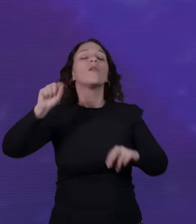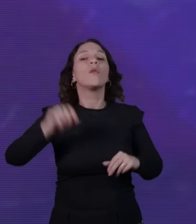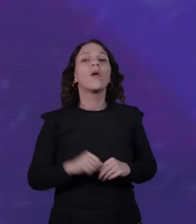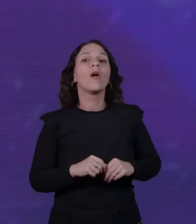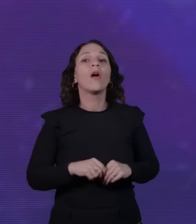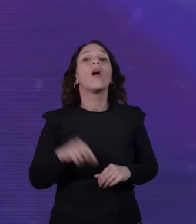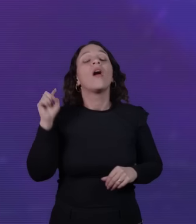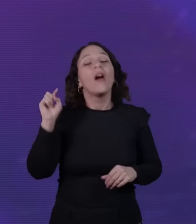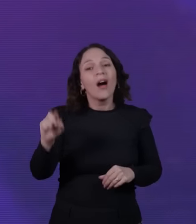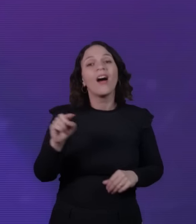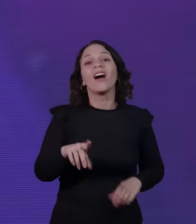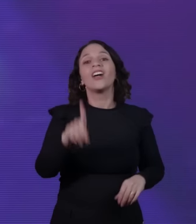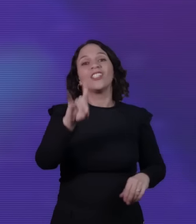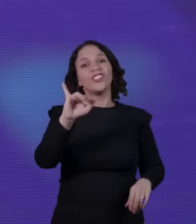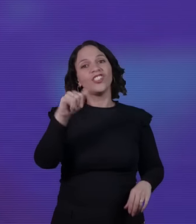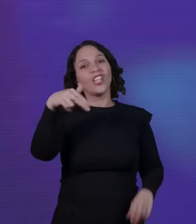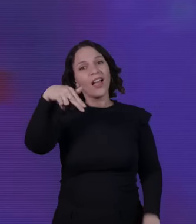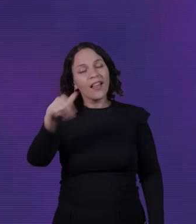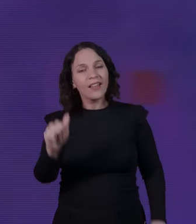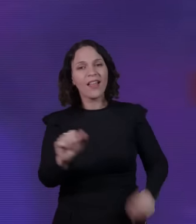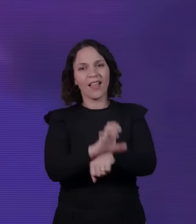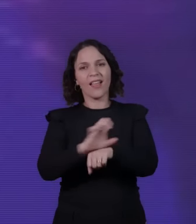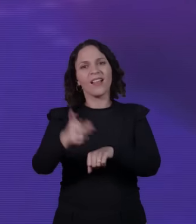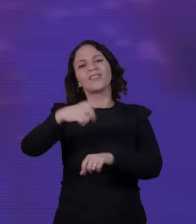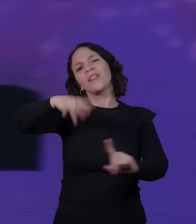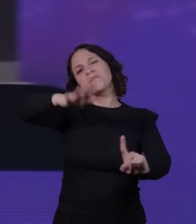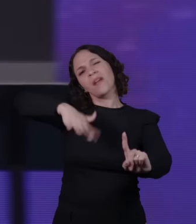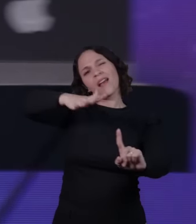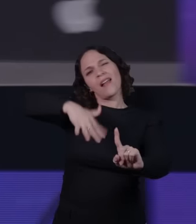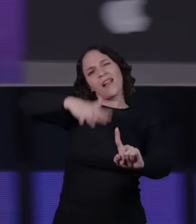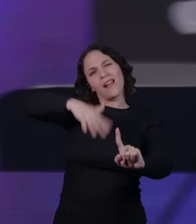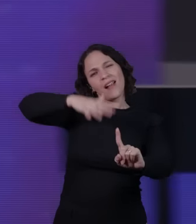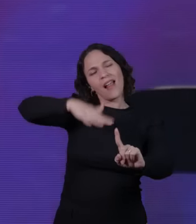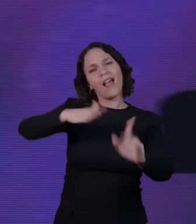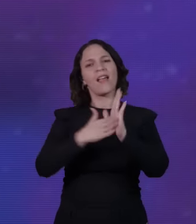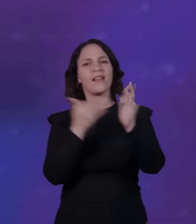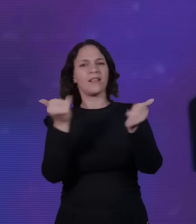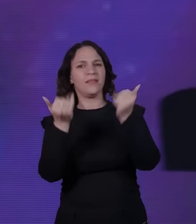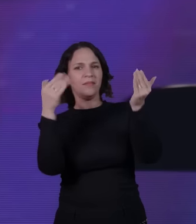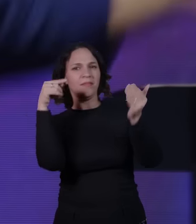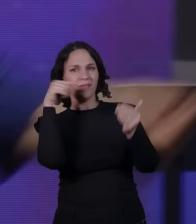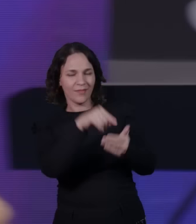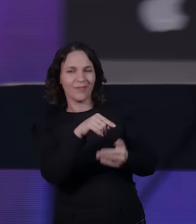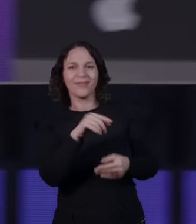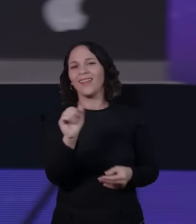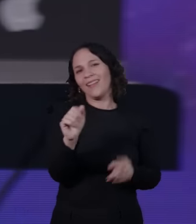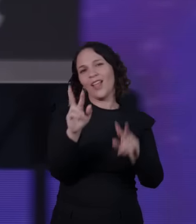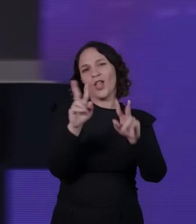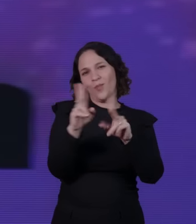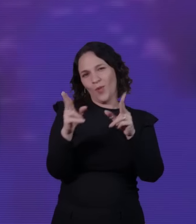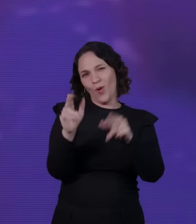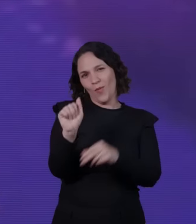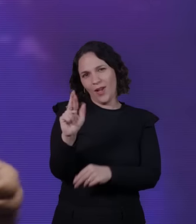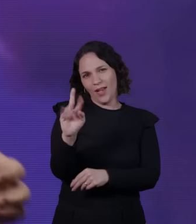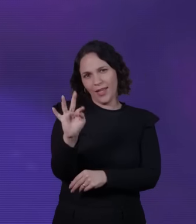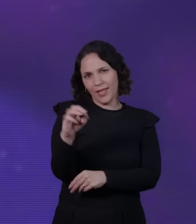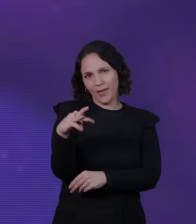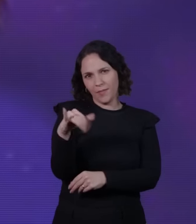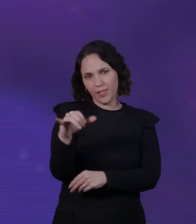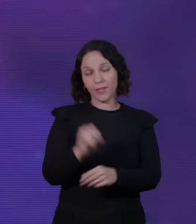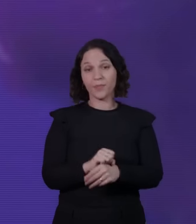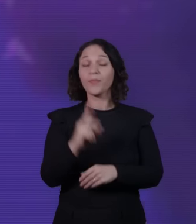Diana dos Efésios, nós adoramos e exaltamos a Diana, o Artemis dos Efésios. E